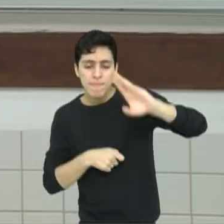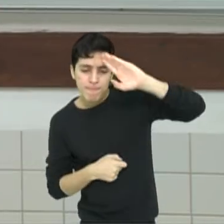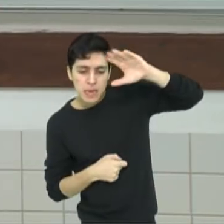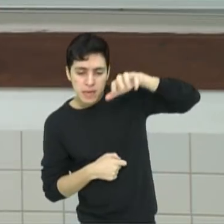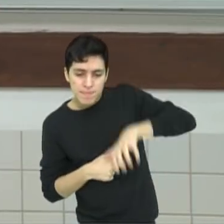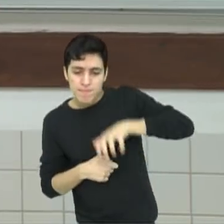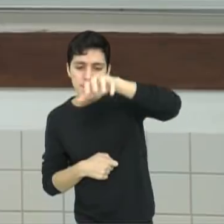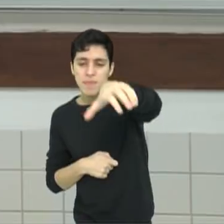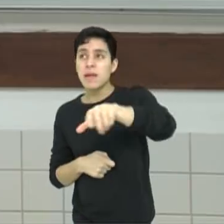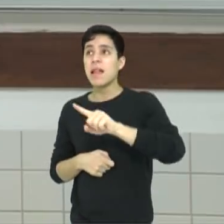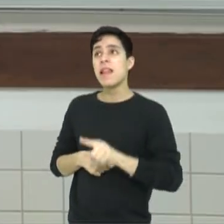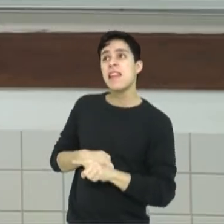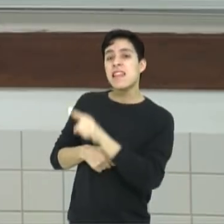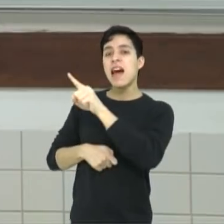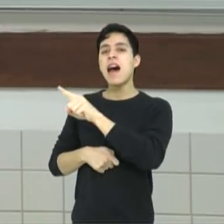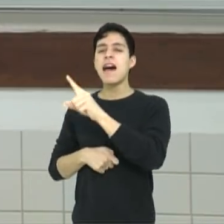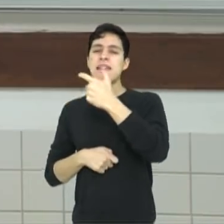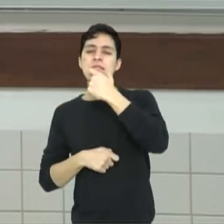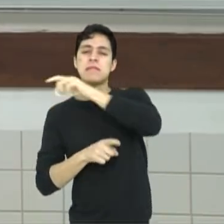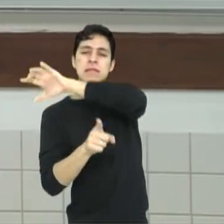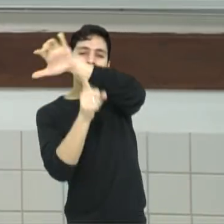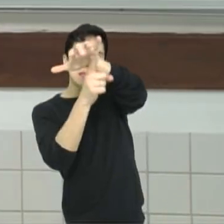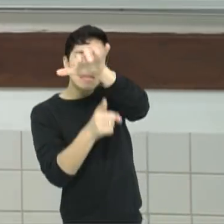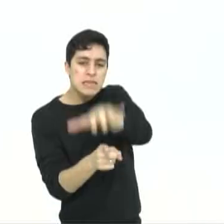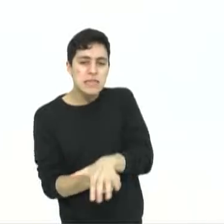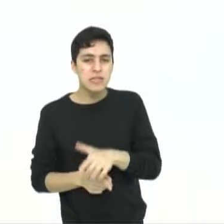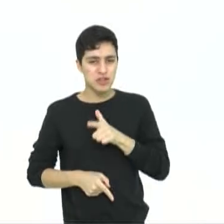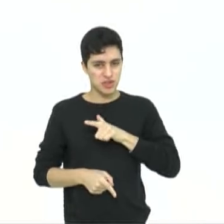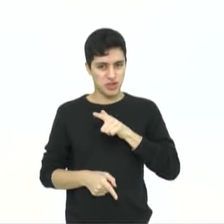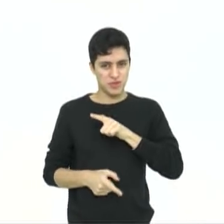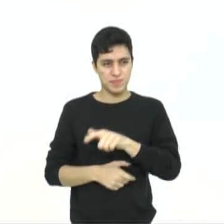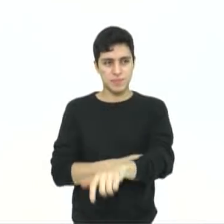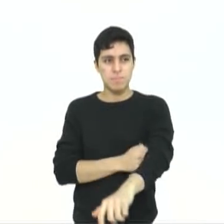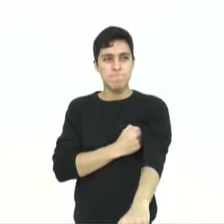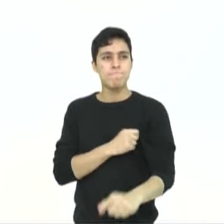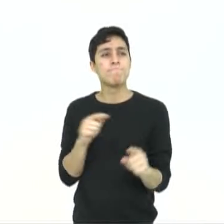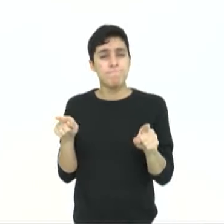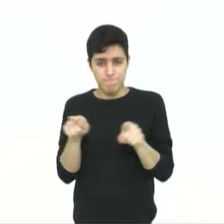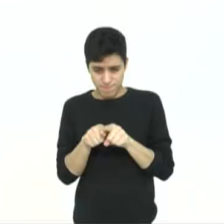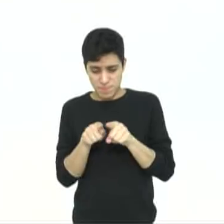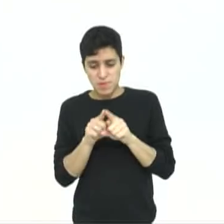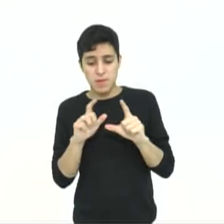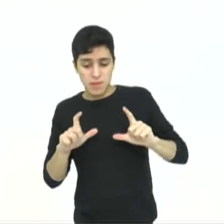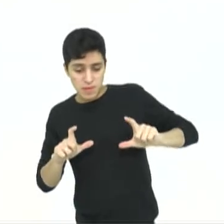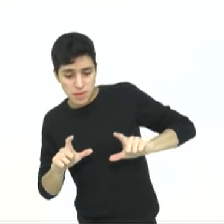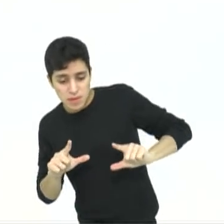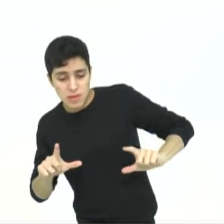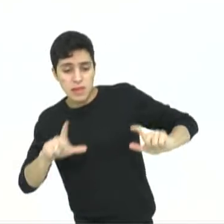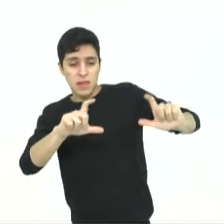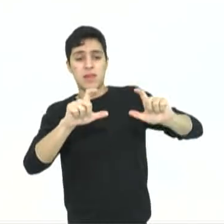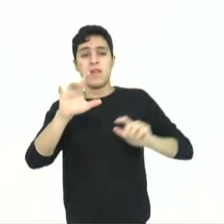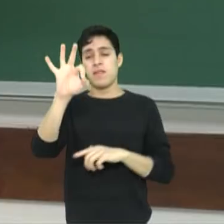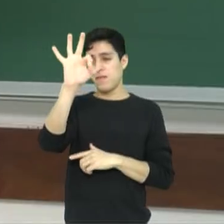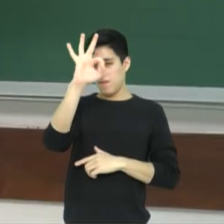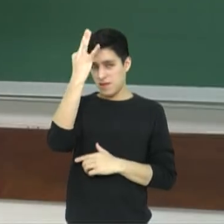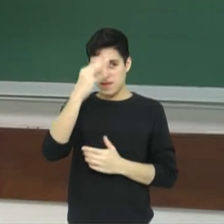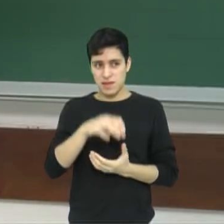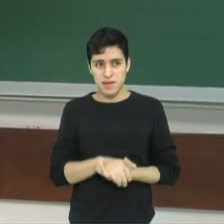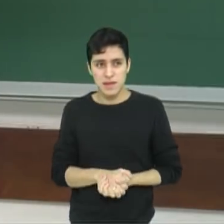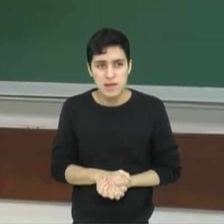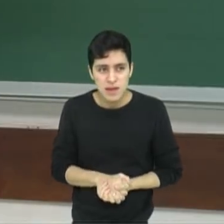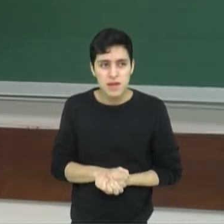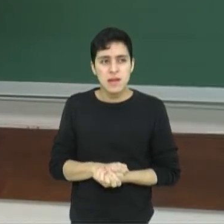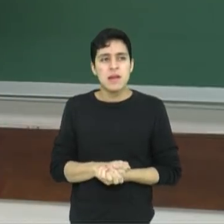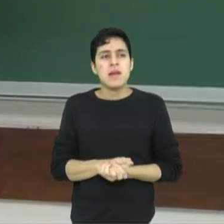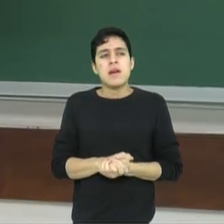onde a Inglaterra tinha forte influência. Nós temos também a região francesa. Vamos aqui encontrar o